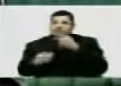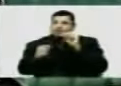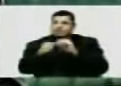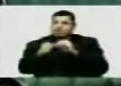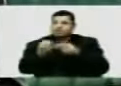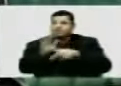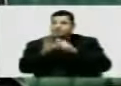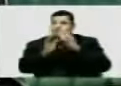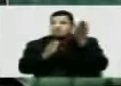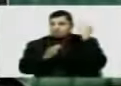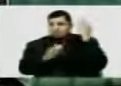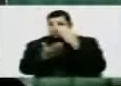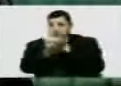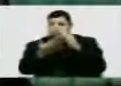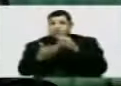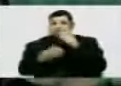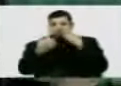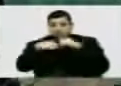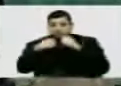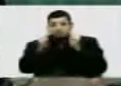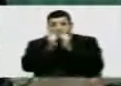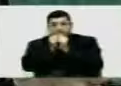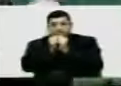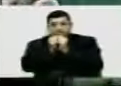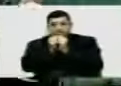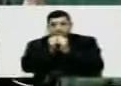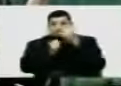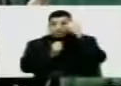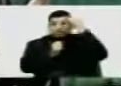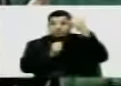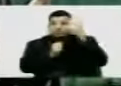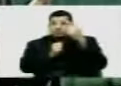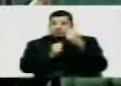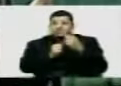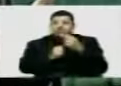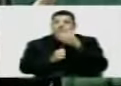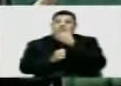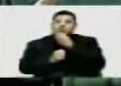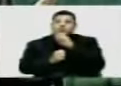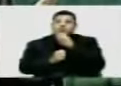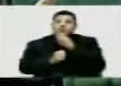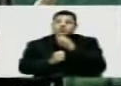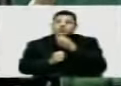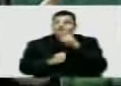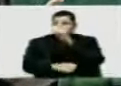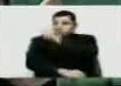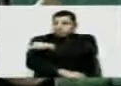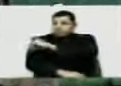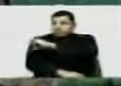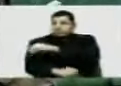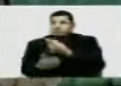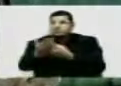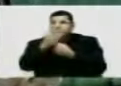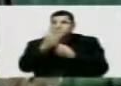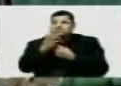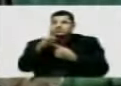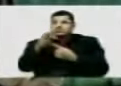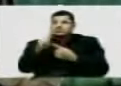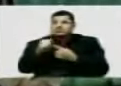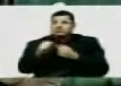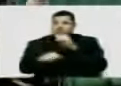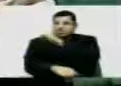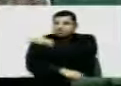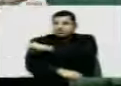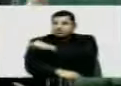que eu fiz de início. Nós precisamos nos unir. Lembremos os cariocas quando eles defenderam os royalties para o Rio de